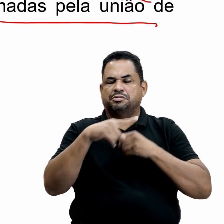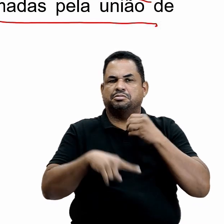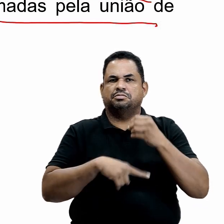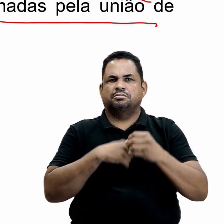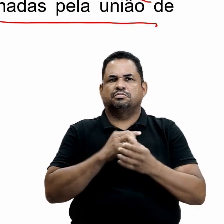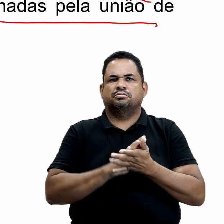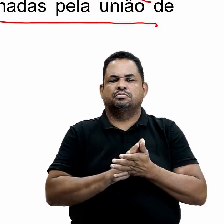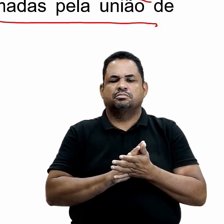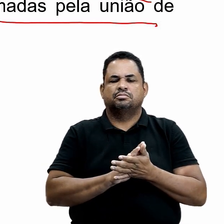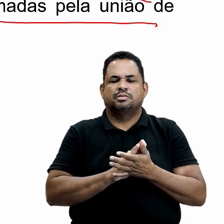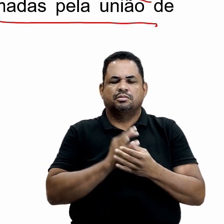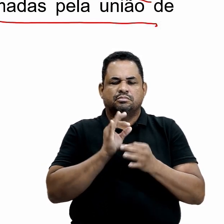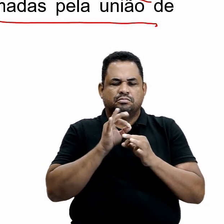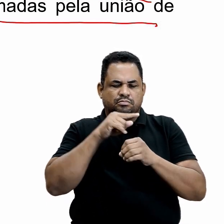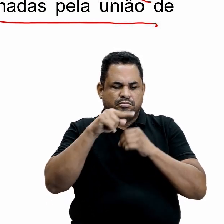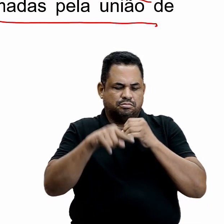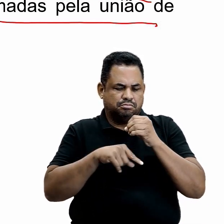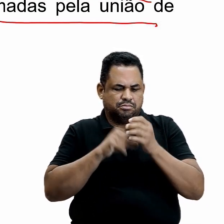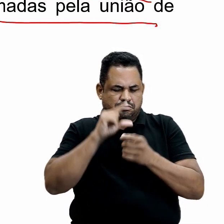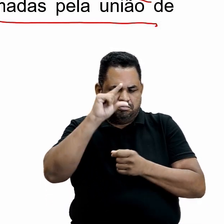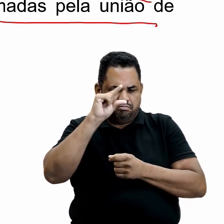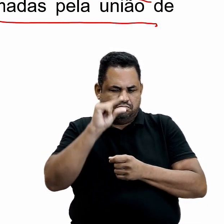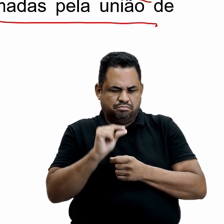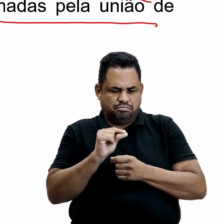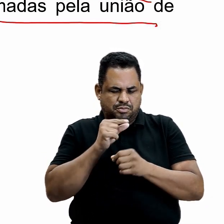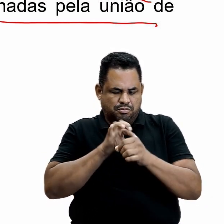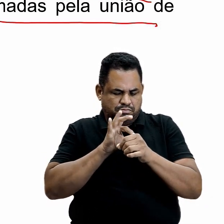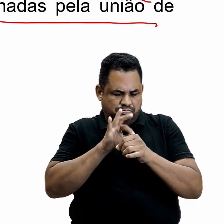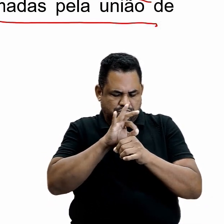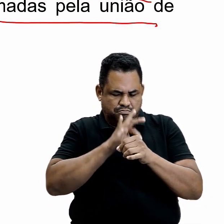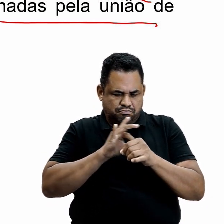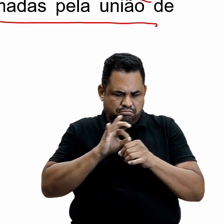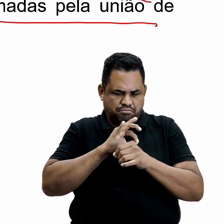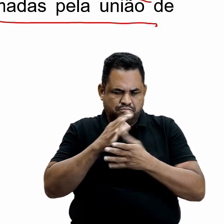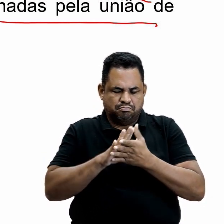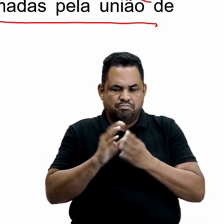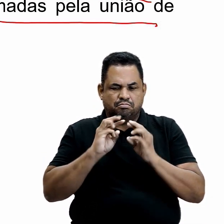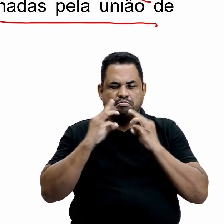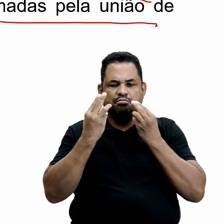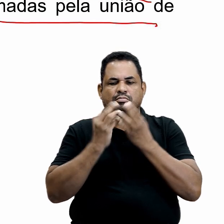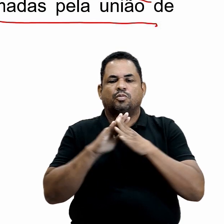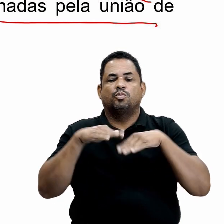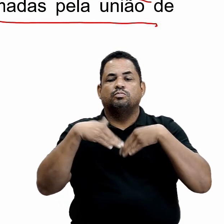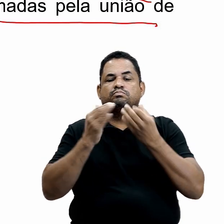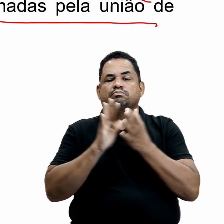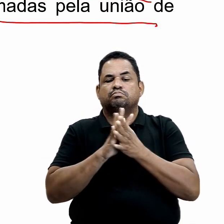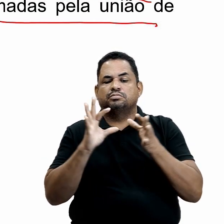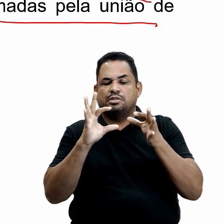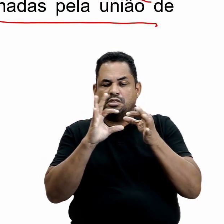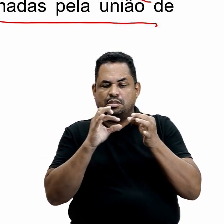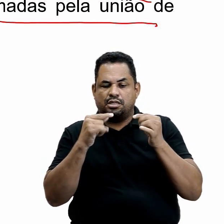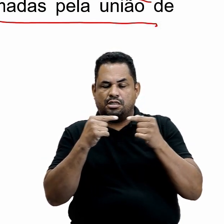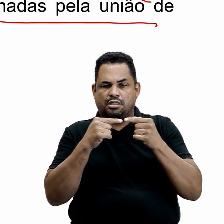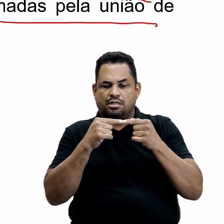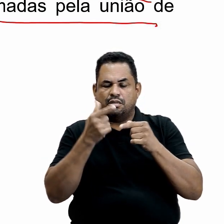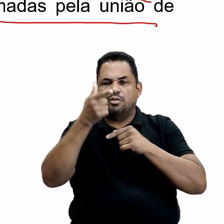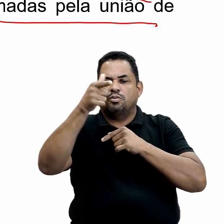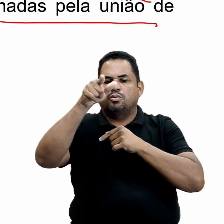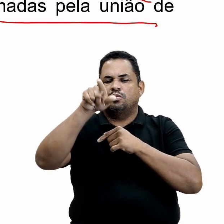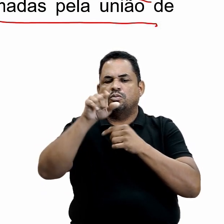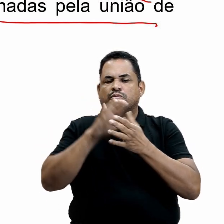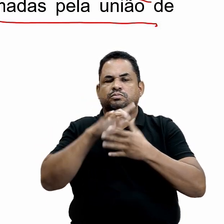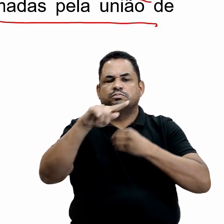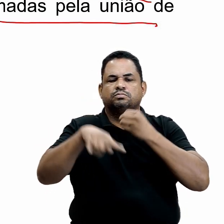menor partícula da matéria. Mas quando um átomo se une a outro átomo, nós passamos a ter